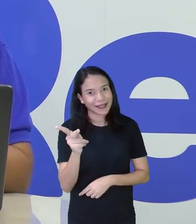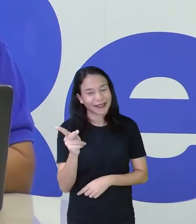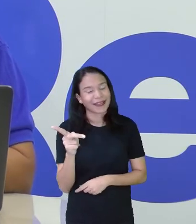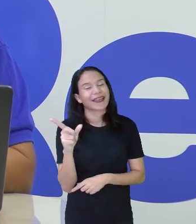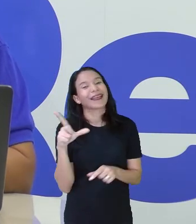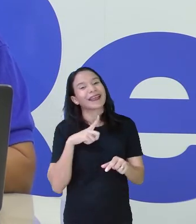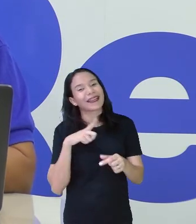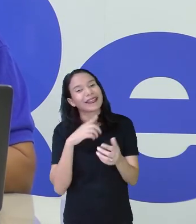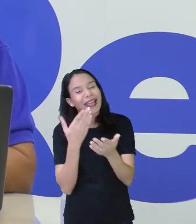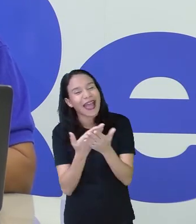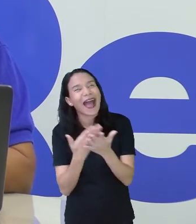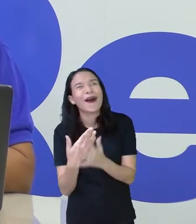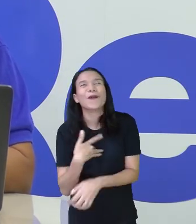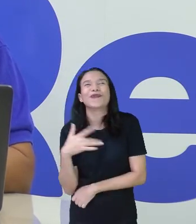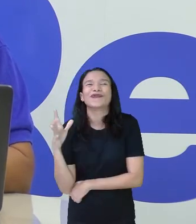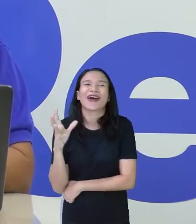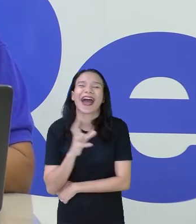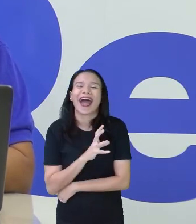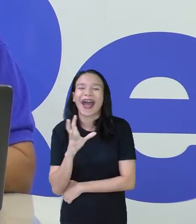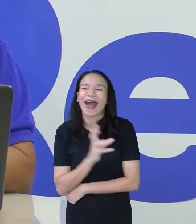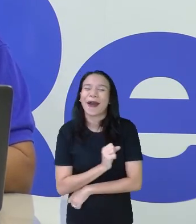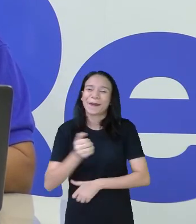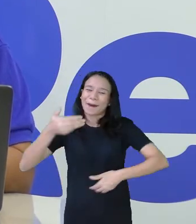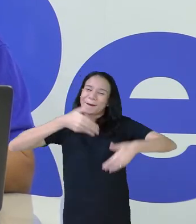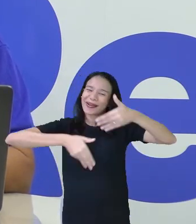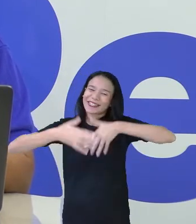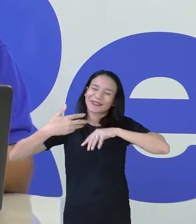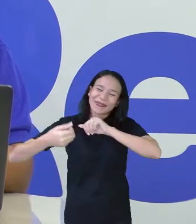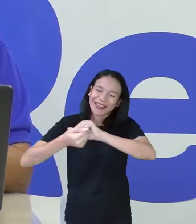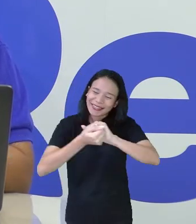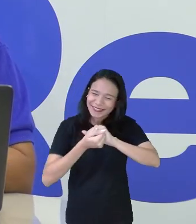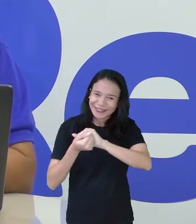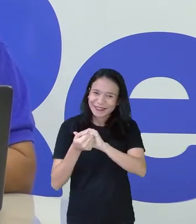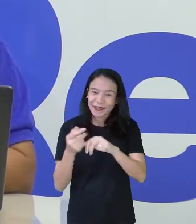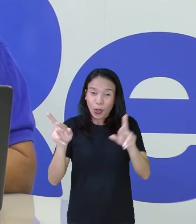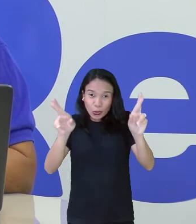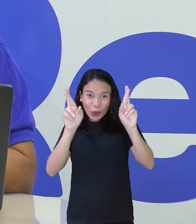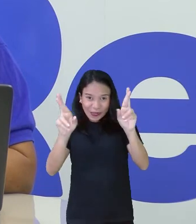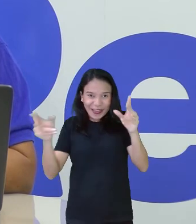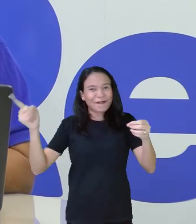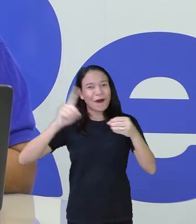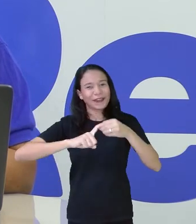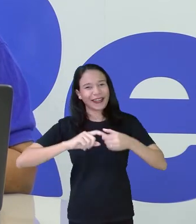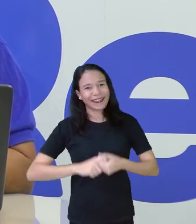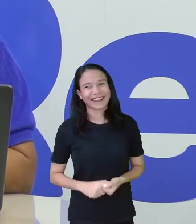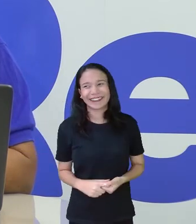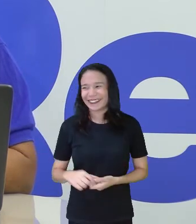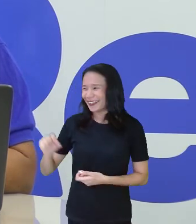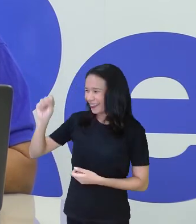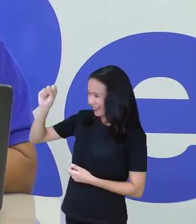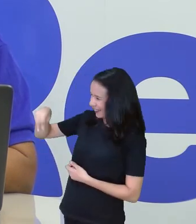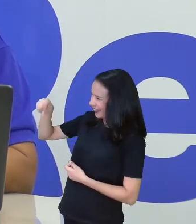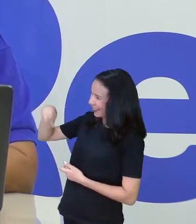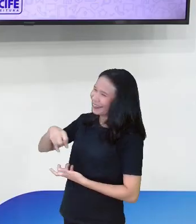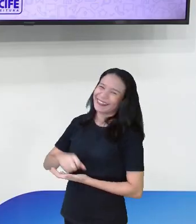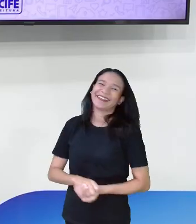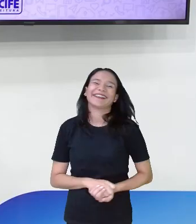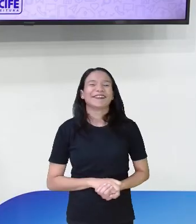Quanto à aula, amei a participação e espero voltar outras vezes. Vai voltar com